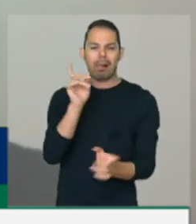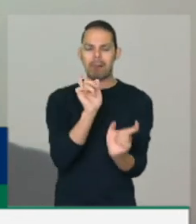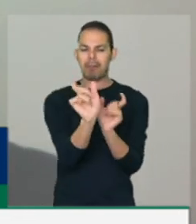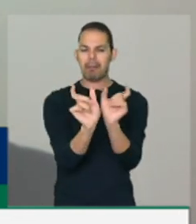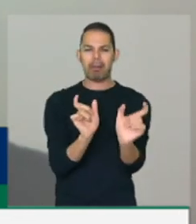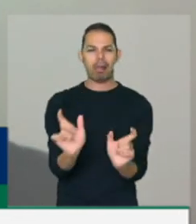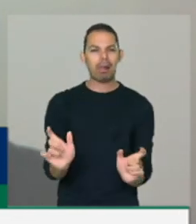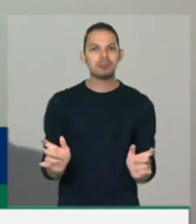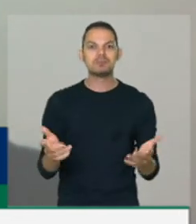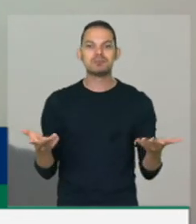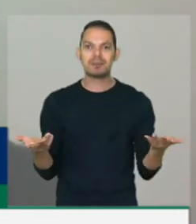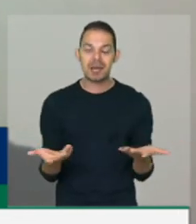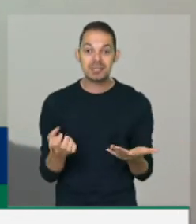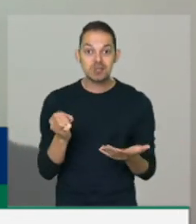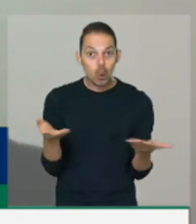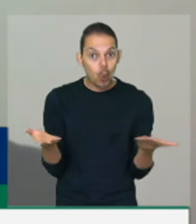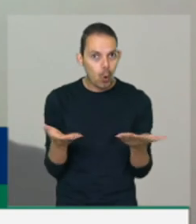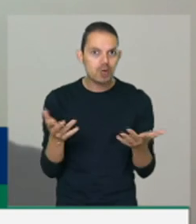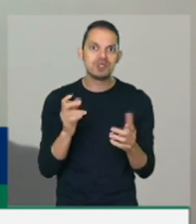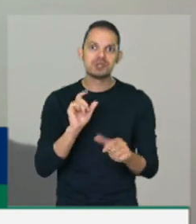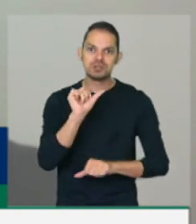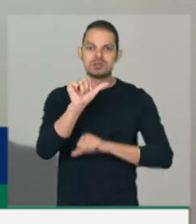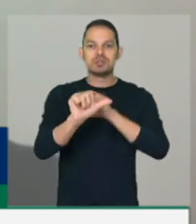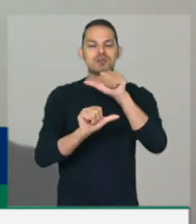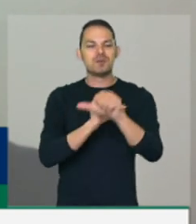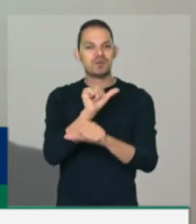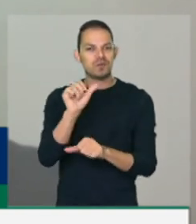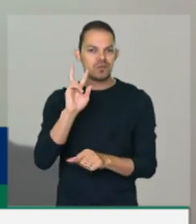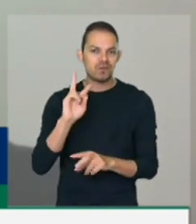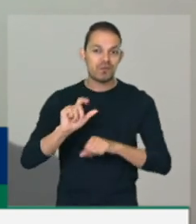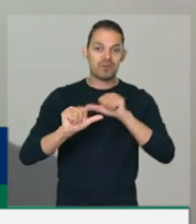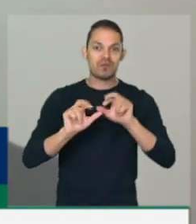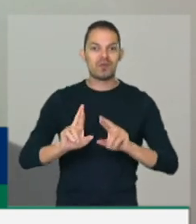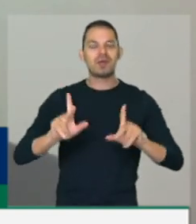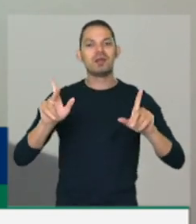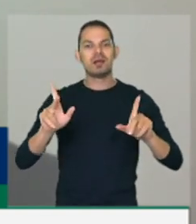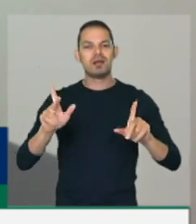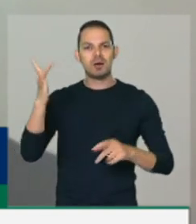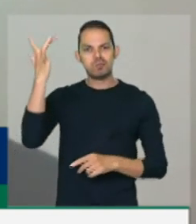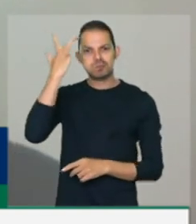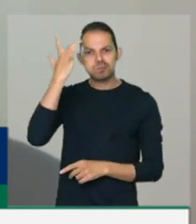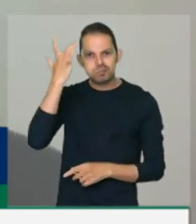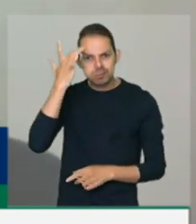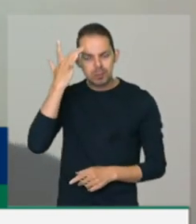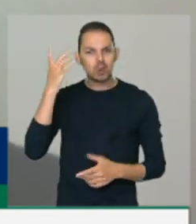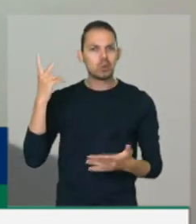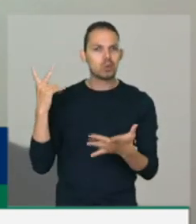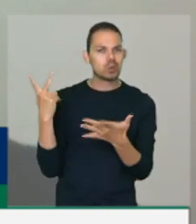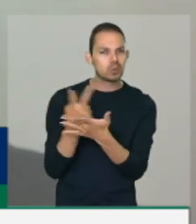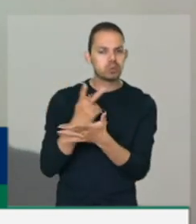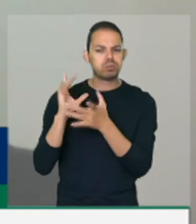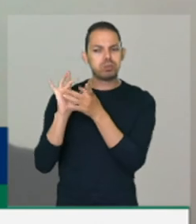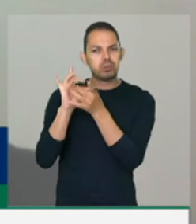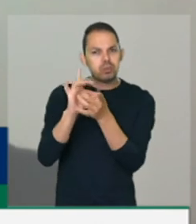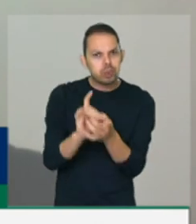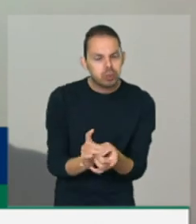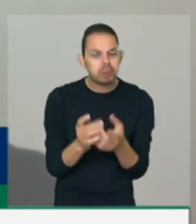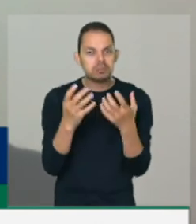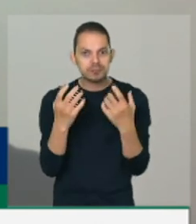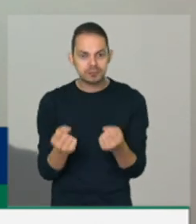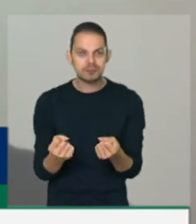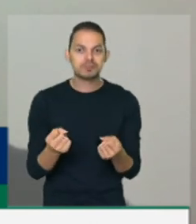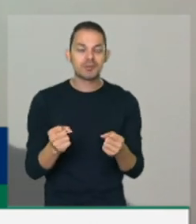faria diferente. Claro, o amadurecimento de tudo, do conhecimento das causas, ou de ver também a situação, nos leva a pontuar